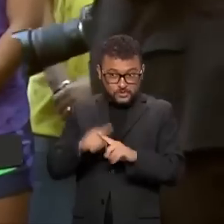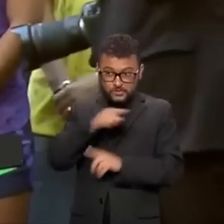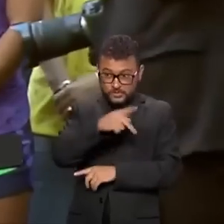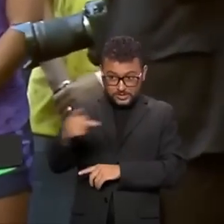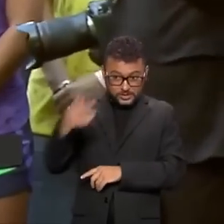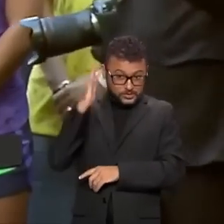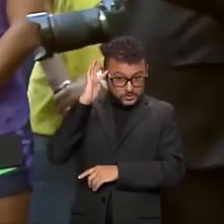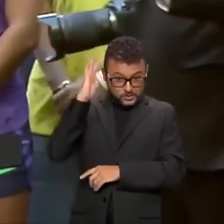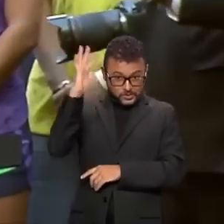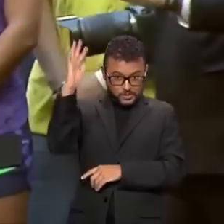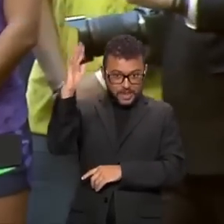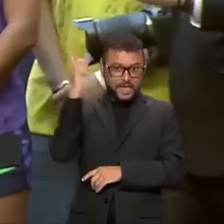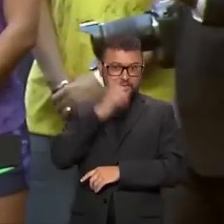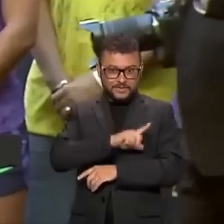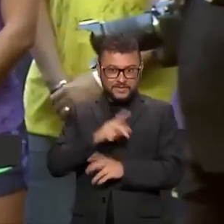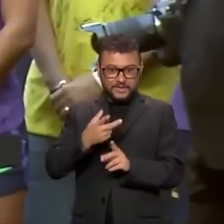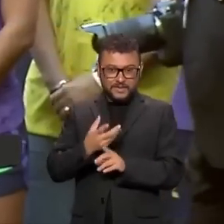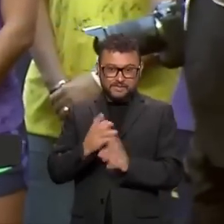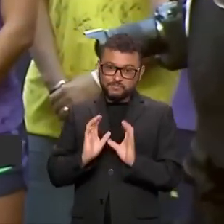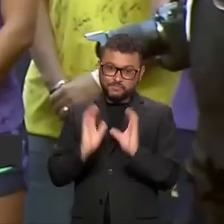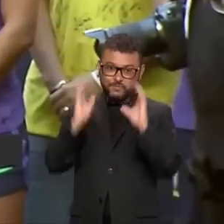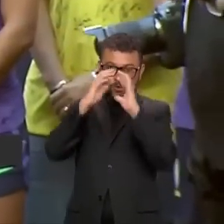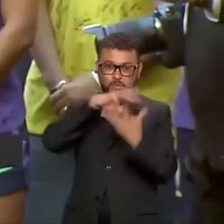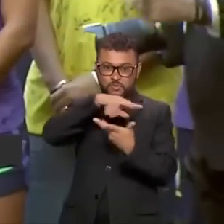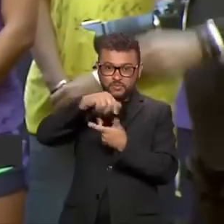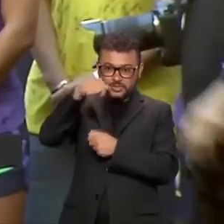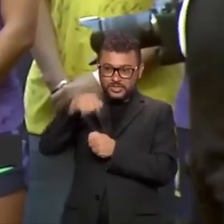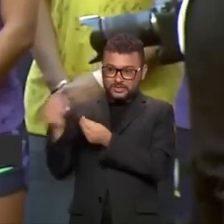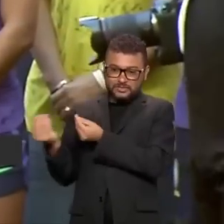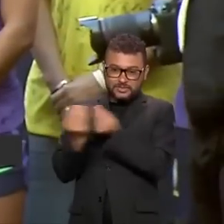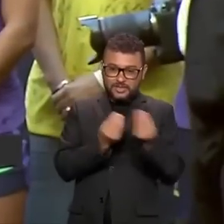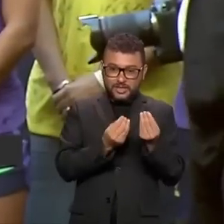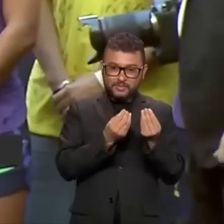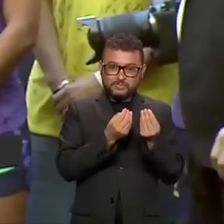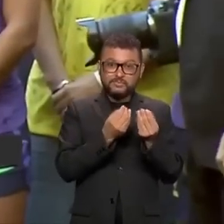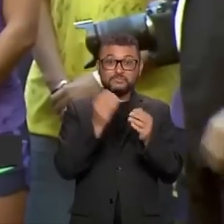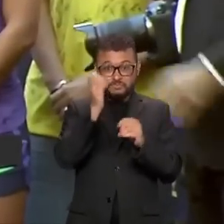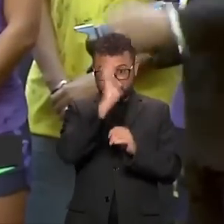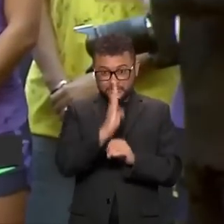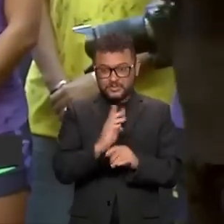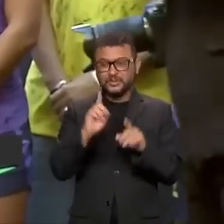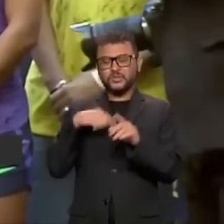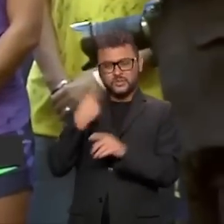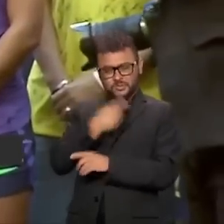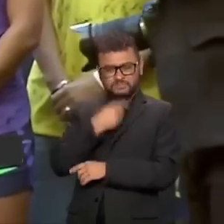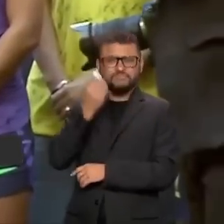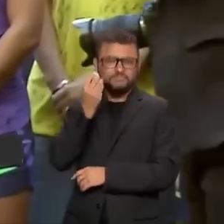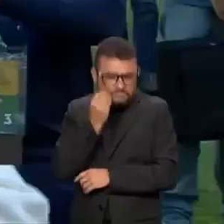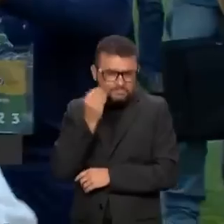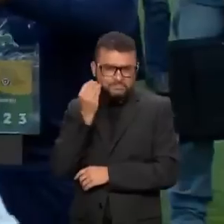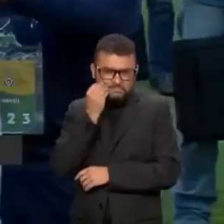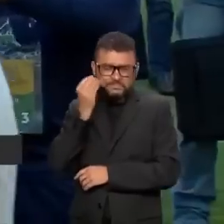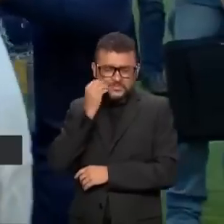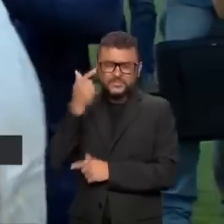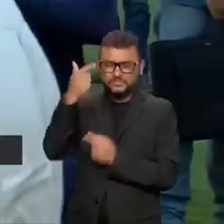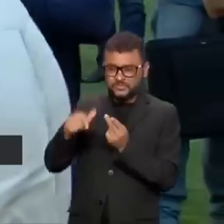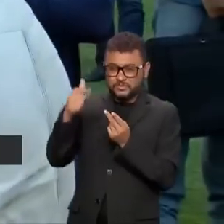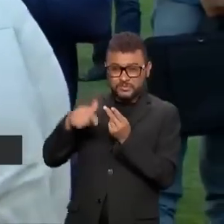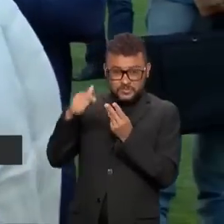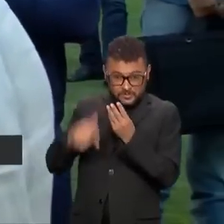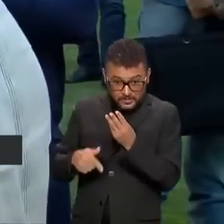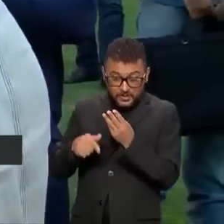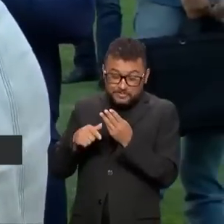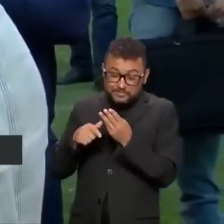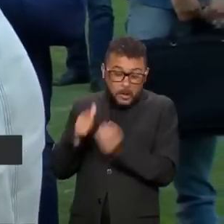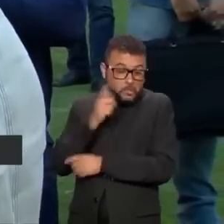de vocês, que é ganhar uma Copa do Mundo para o Brasil. A gente já tentou várias vezes, não deu certo, mas